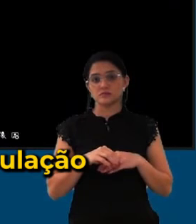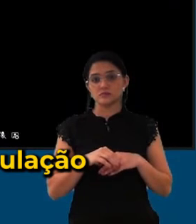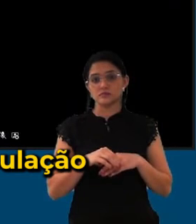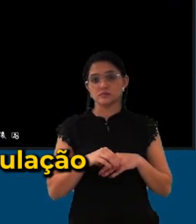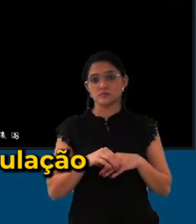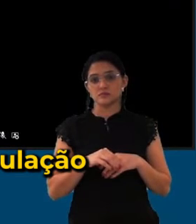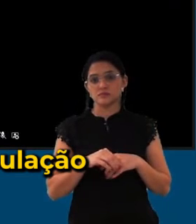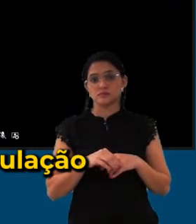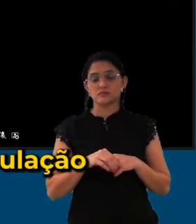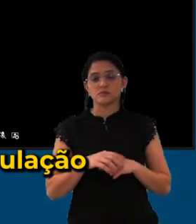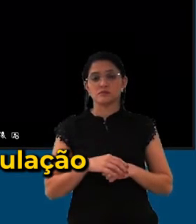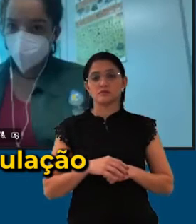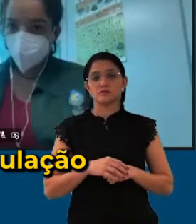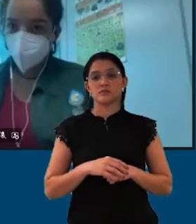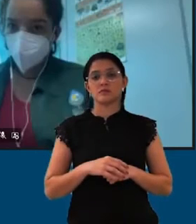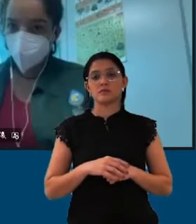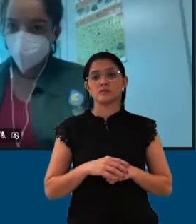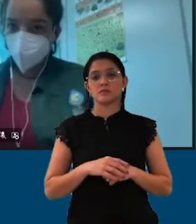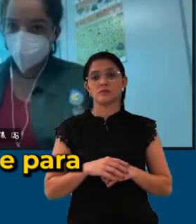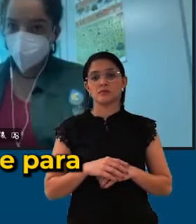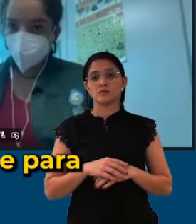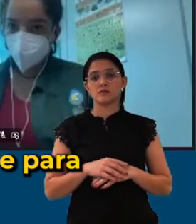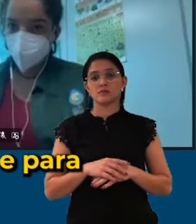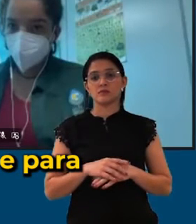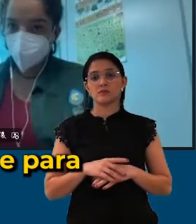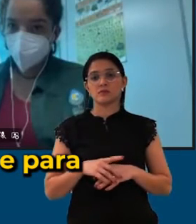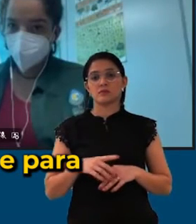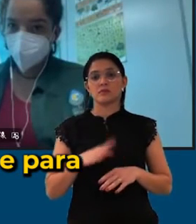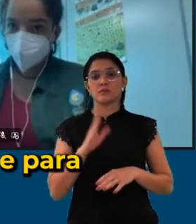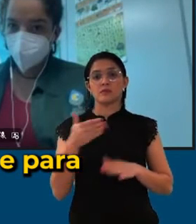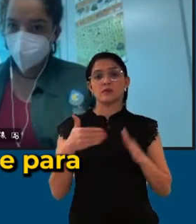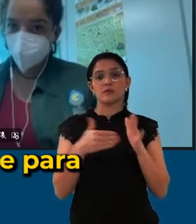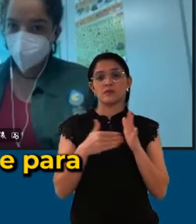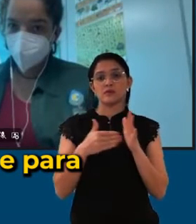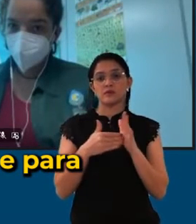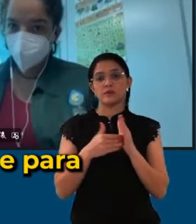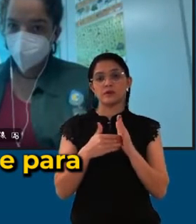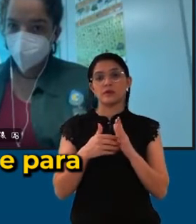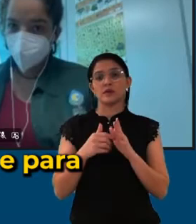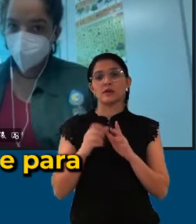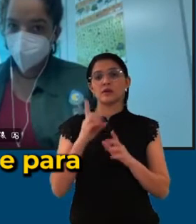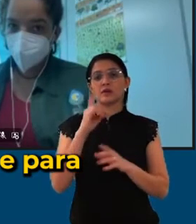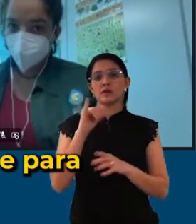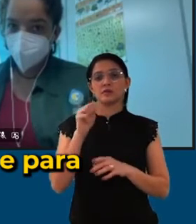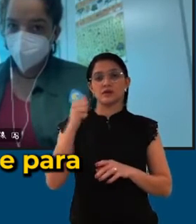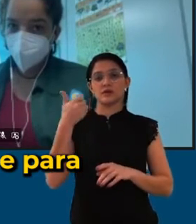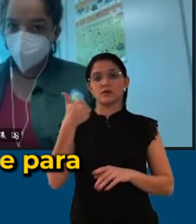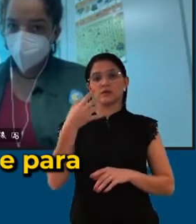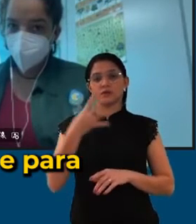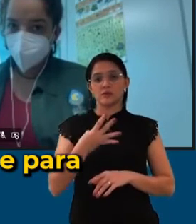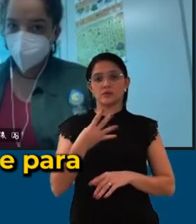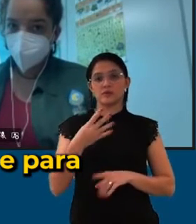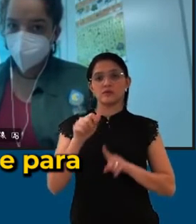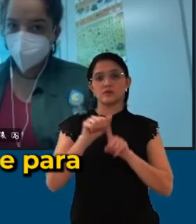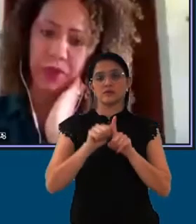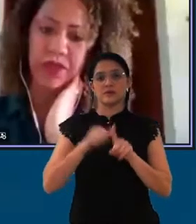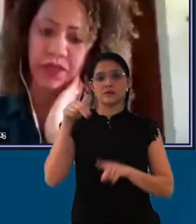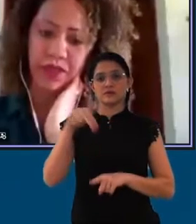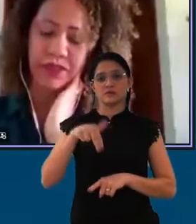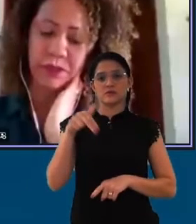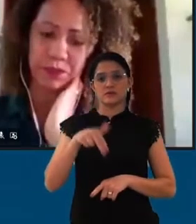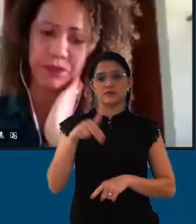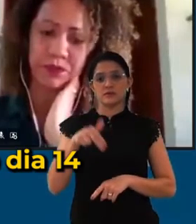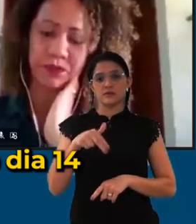de fato, que a Votorantim nos apresente, né, até dia 14 de novembro, né, dia 13 de novembro, o documento para